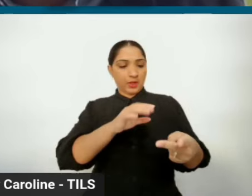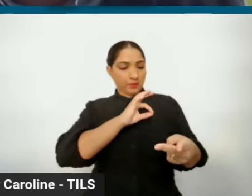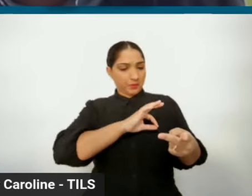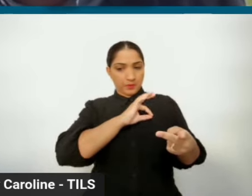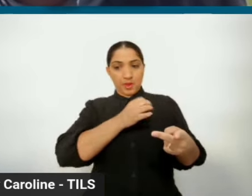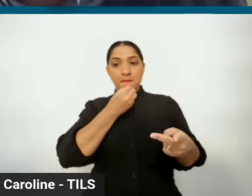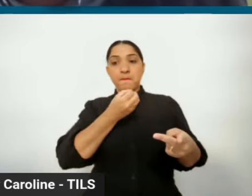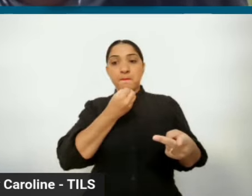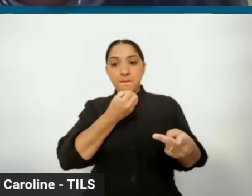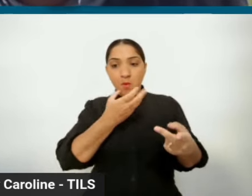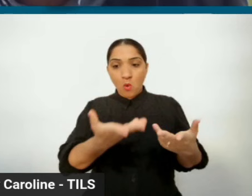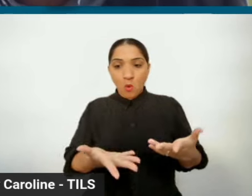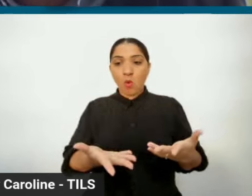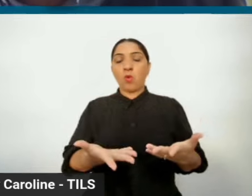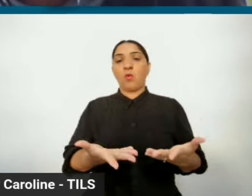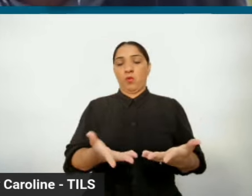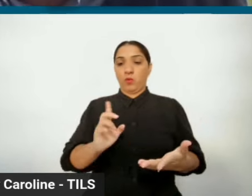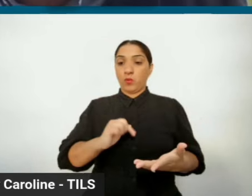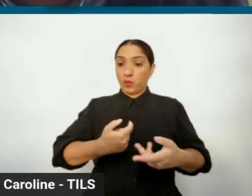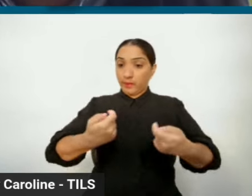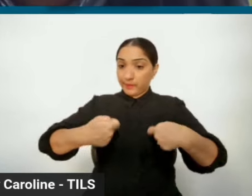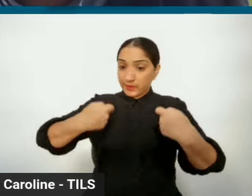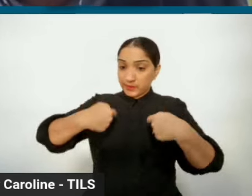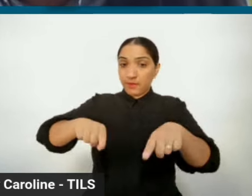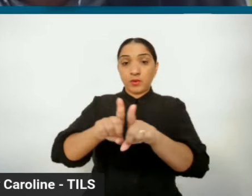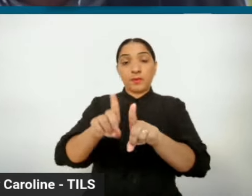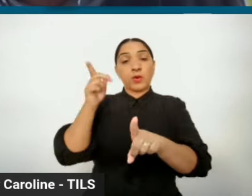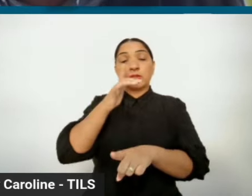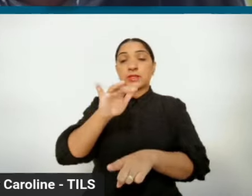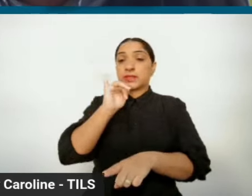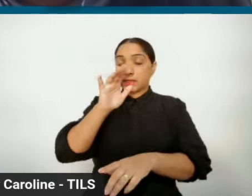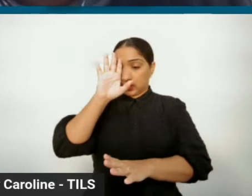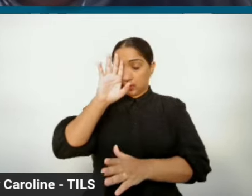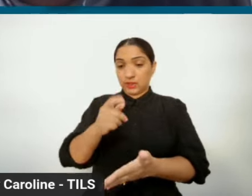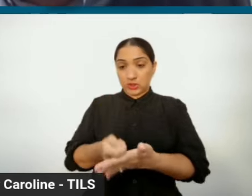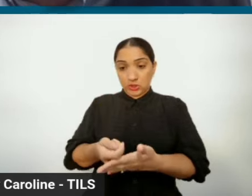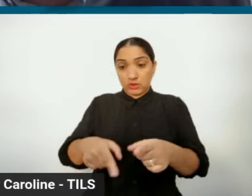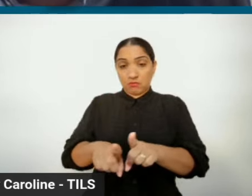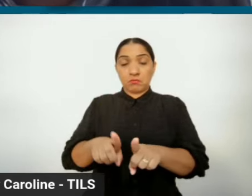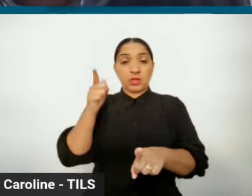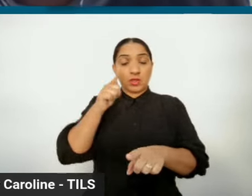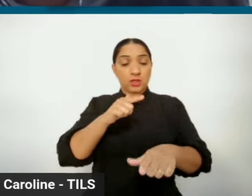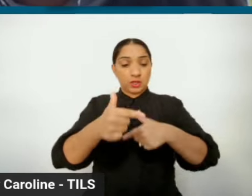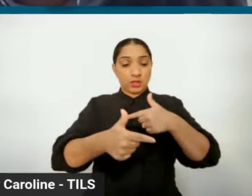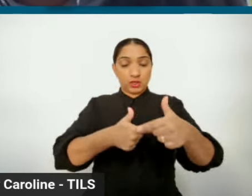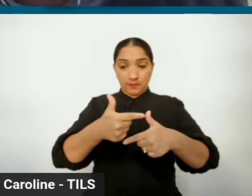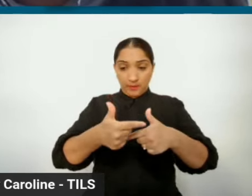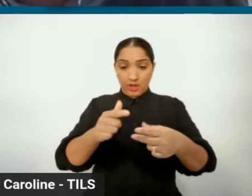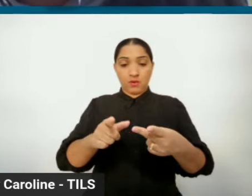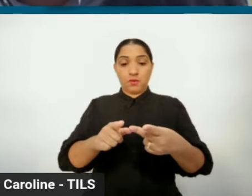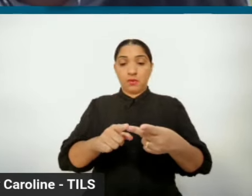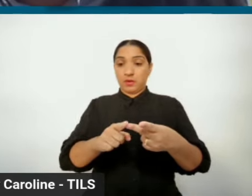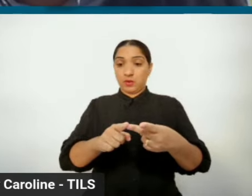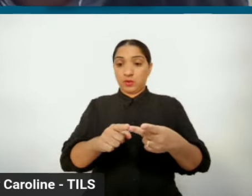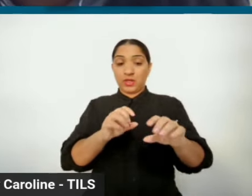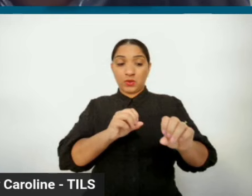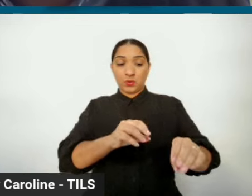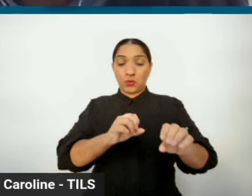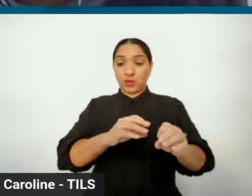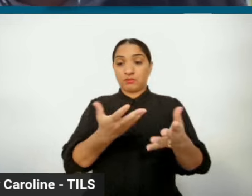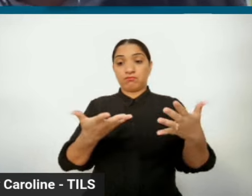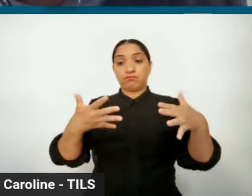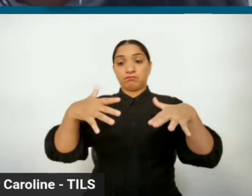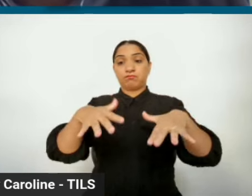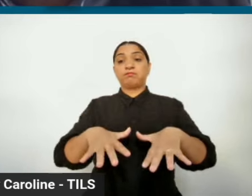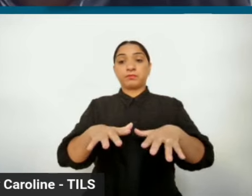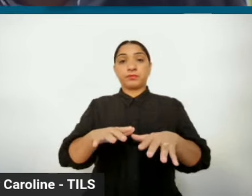mesma forma que nós precisamos também garantir a educação inclusiva. Para isso, tanto no emprego como na educação, nós temos que garantir todas as